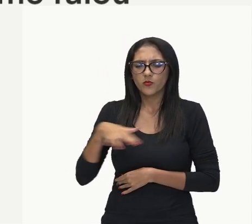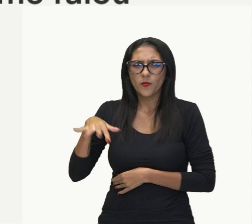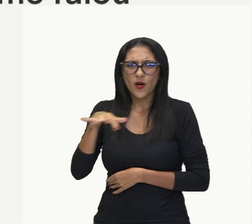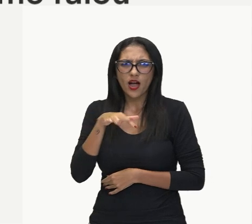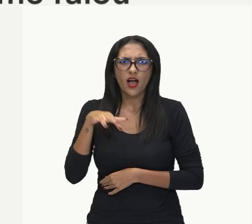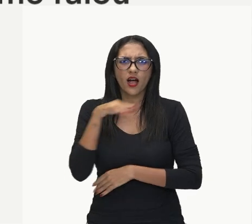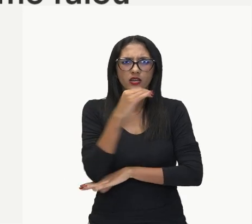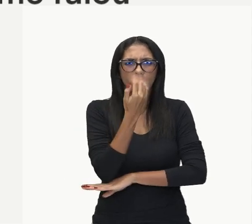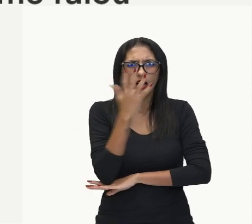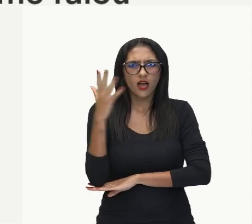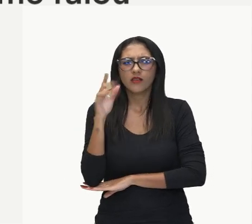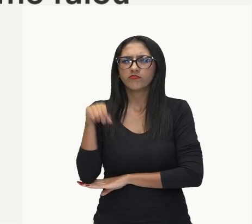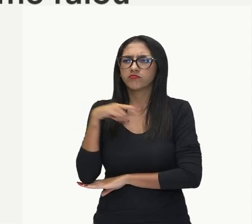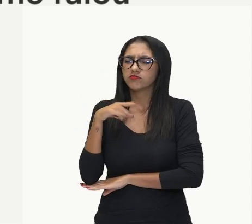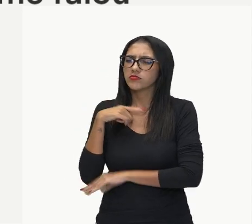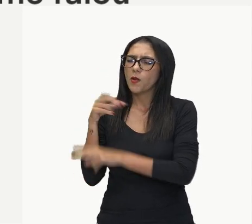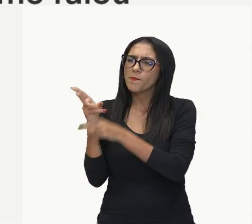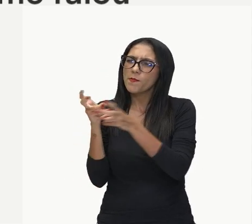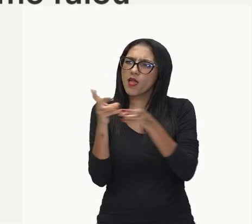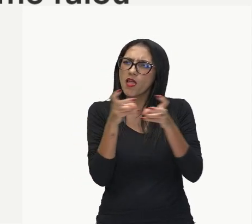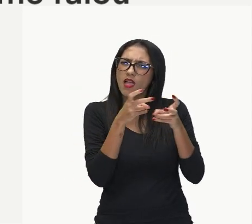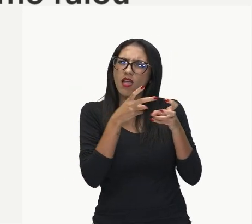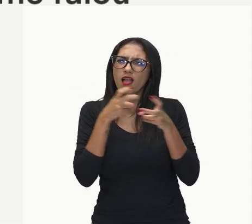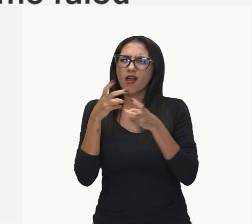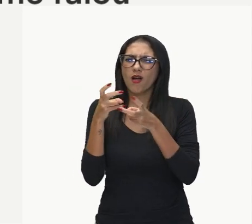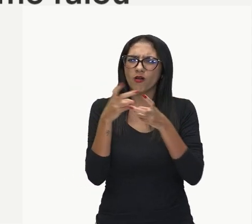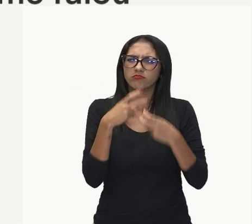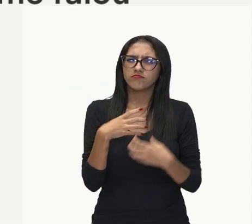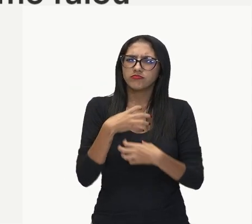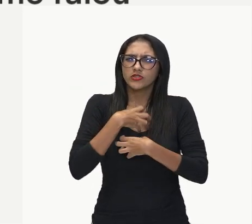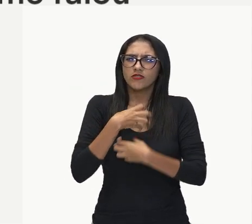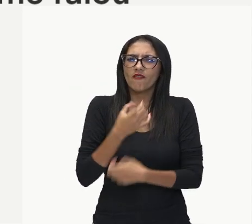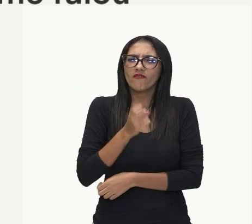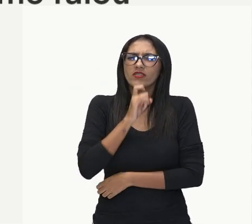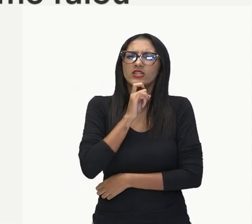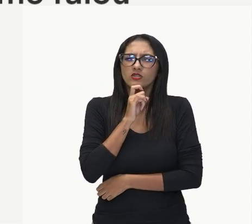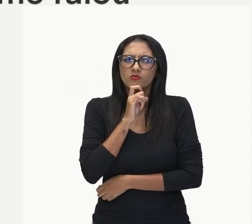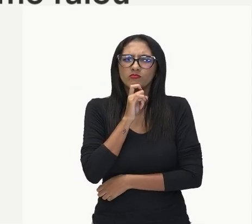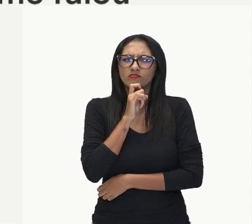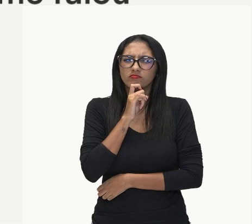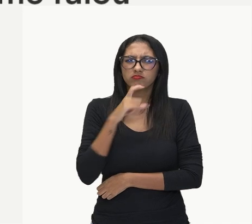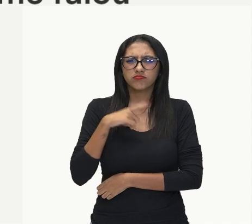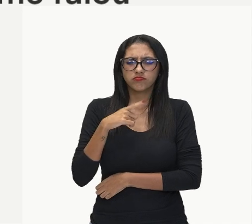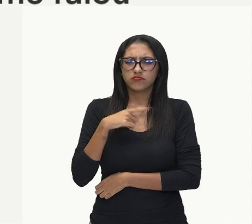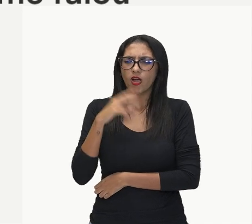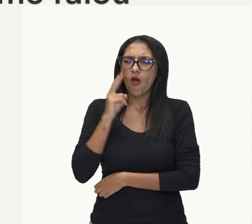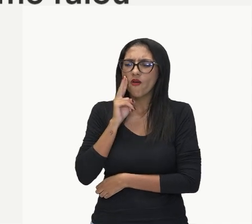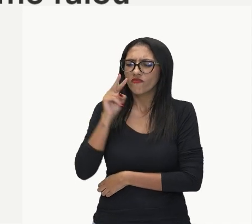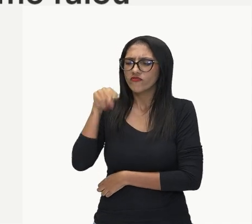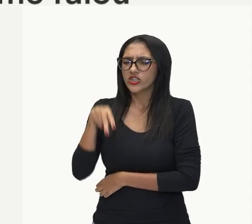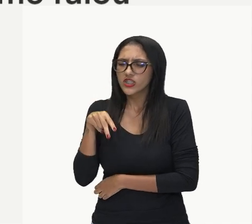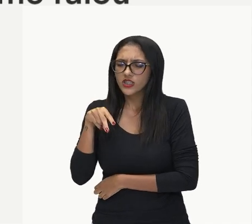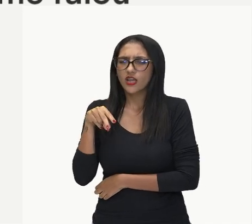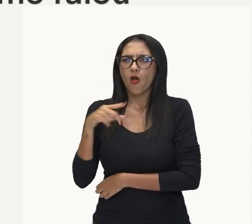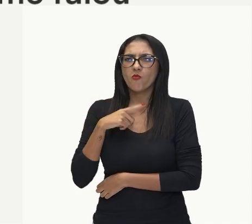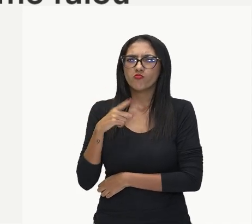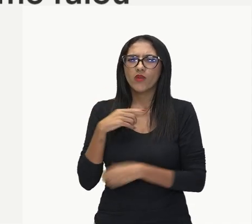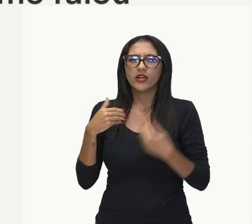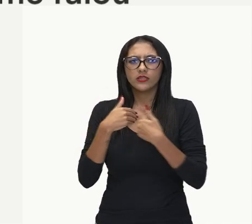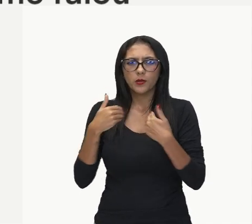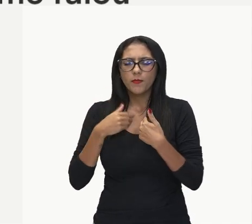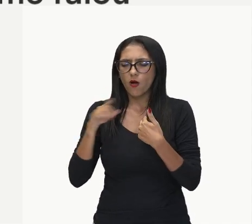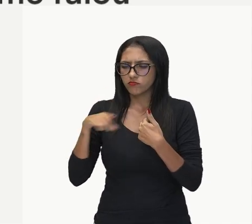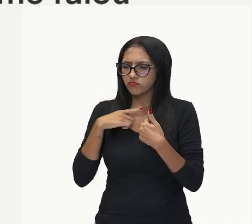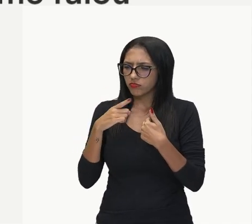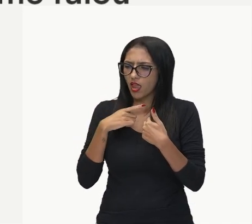vai, presenciei um friume no costado. Botei a mão e saiu uma lacraia mansa que me falou